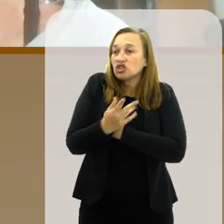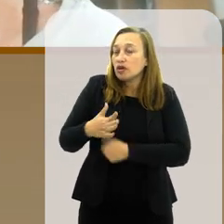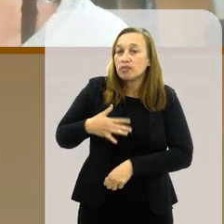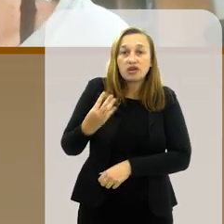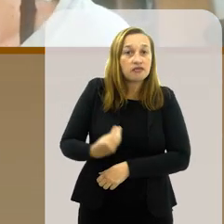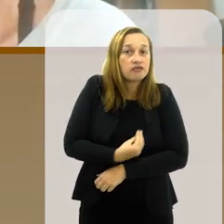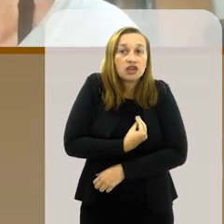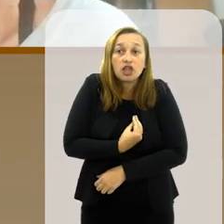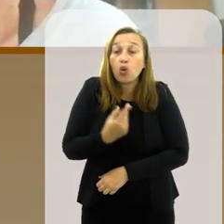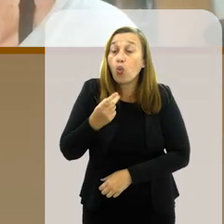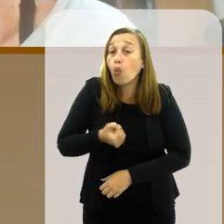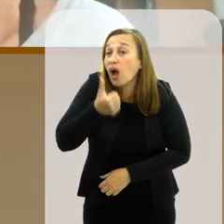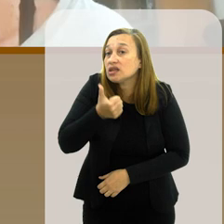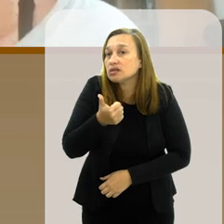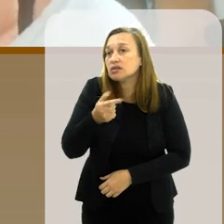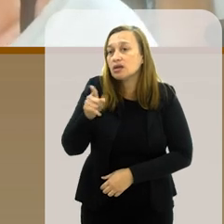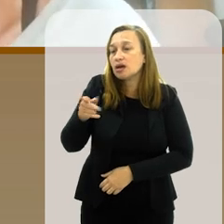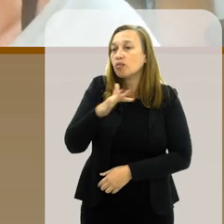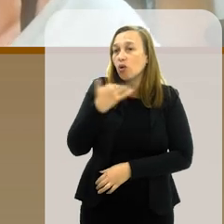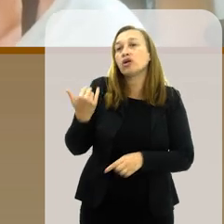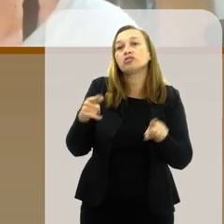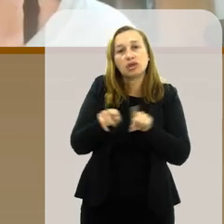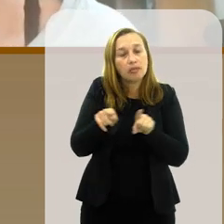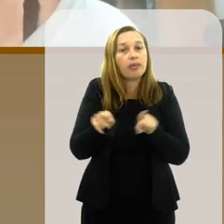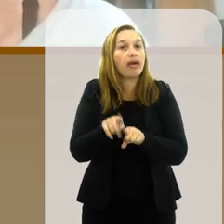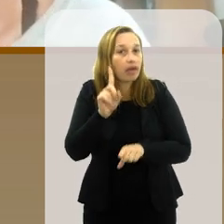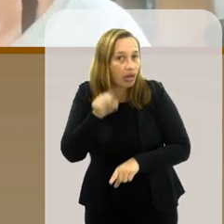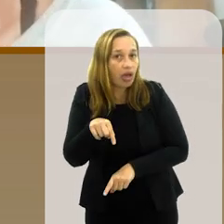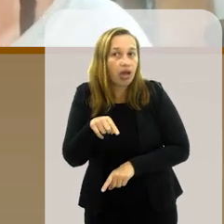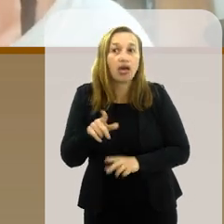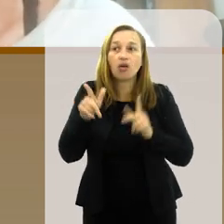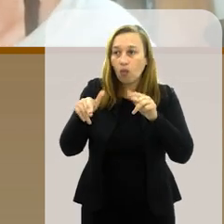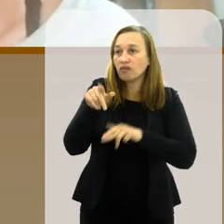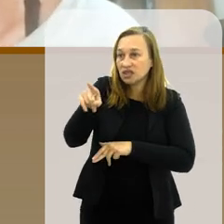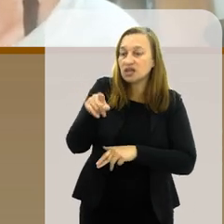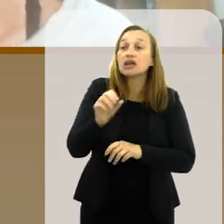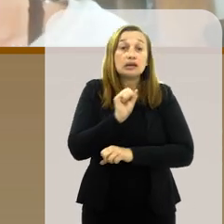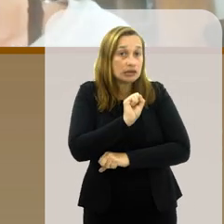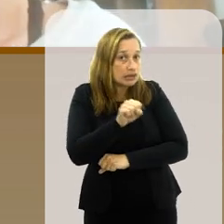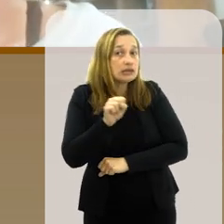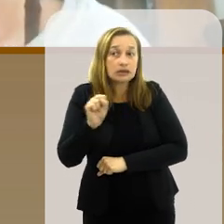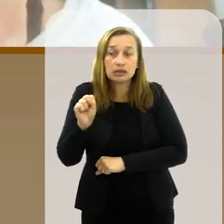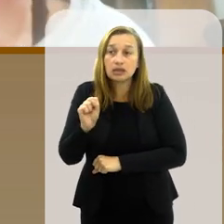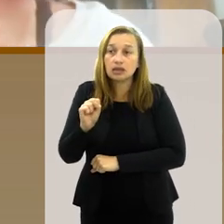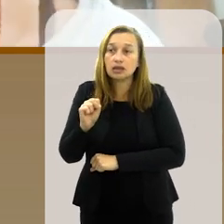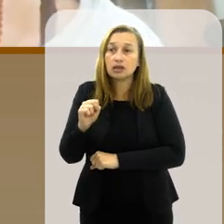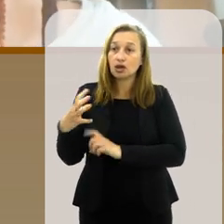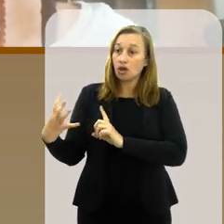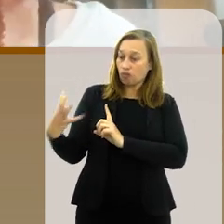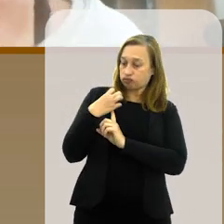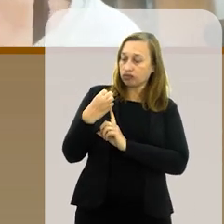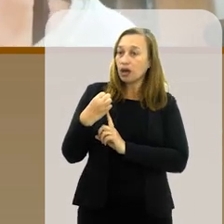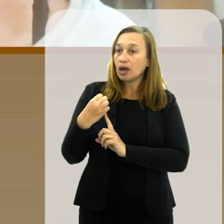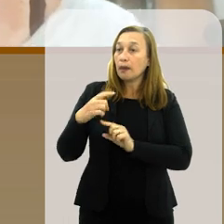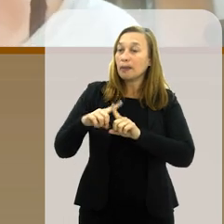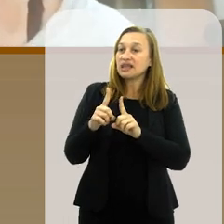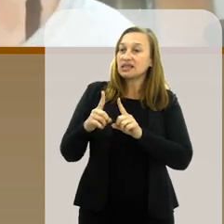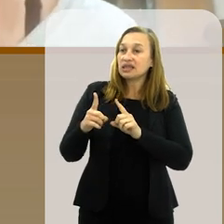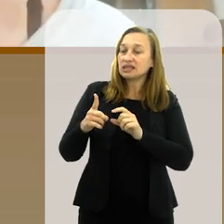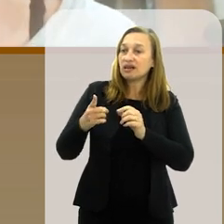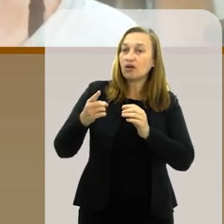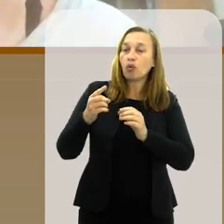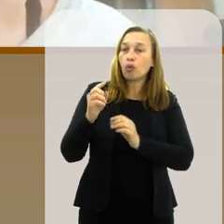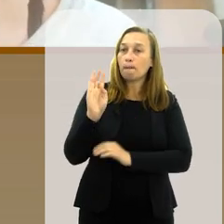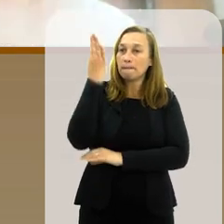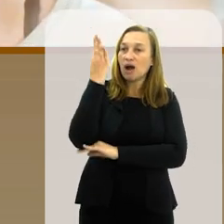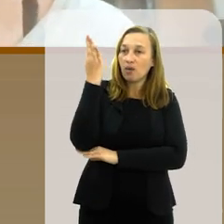a vida dele em risco, os É porque ele poderia cachorros. ter sido atacado também, né, assim como você. Eles partiram para cima dele, mas